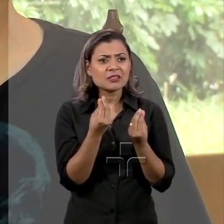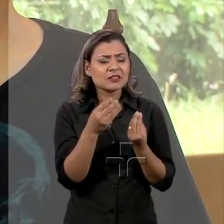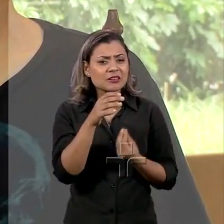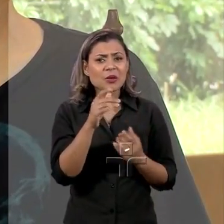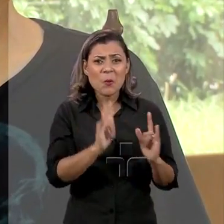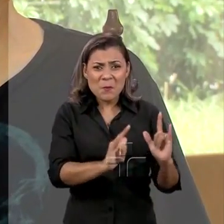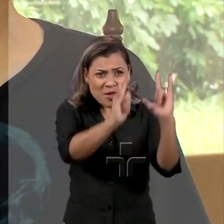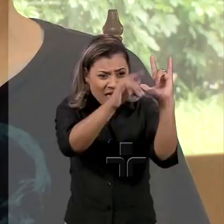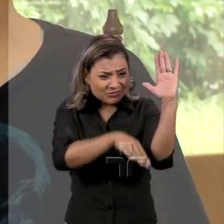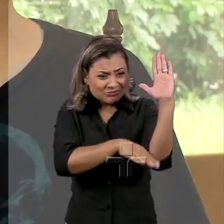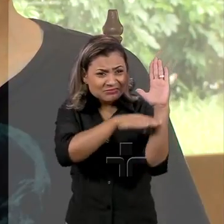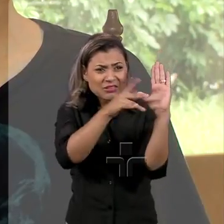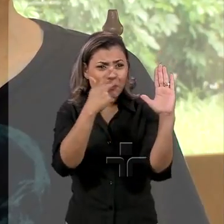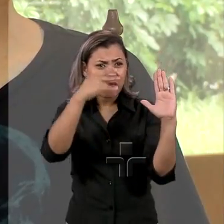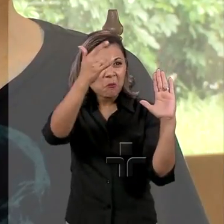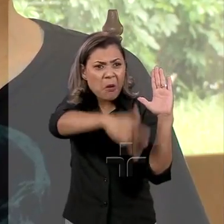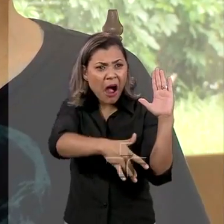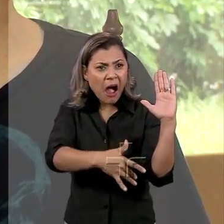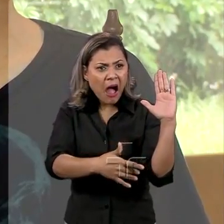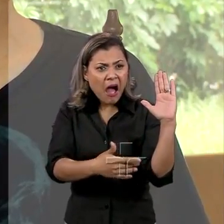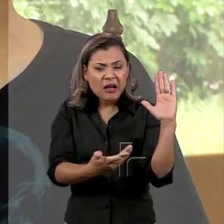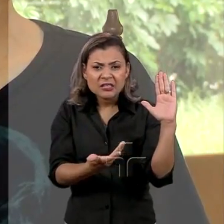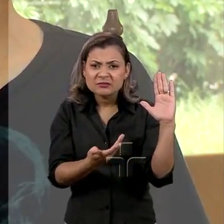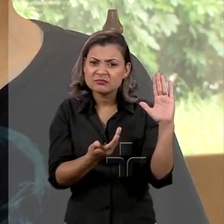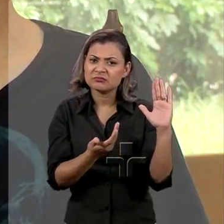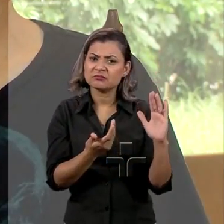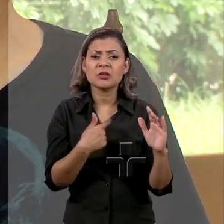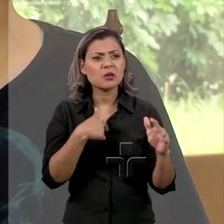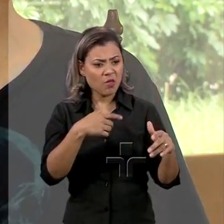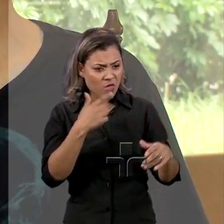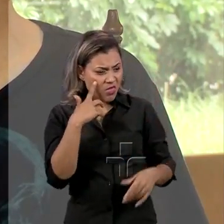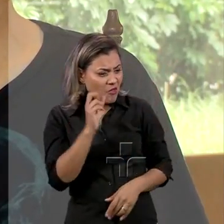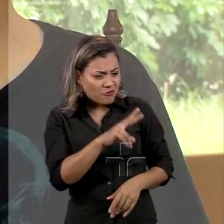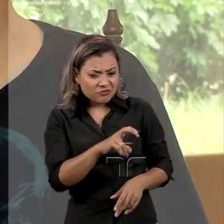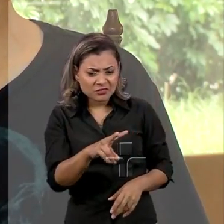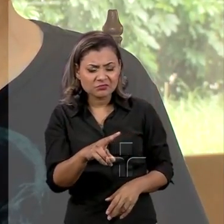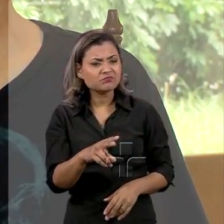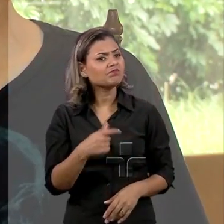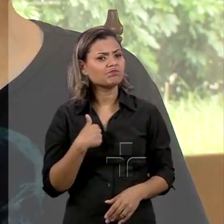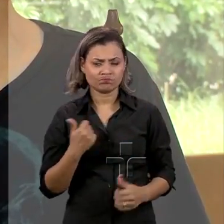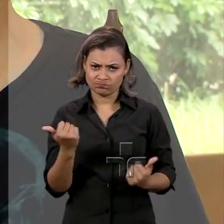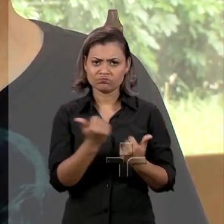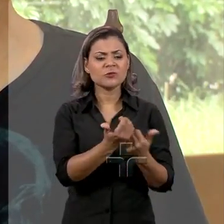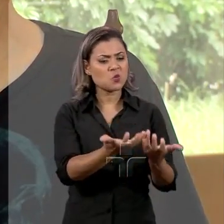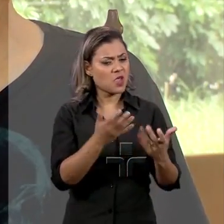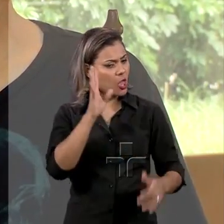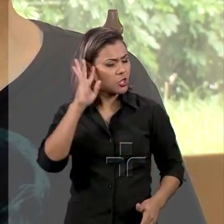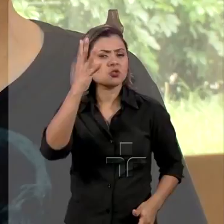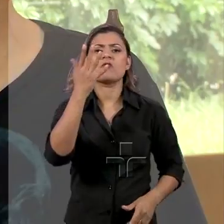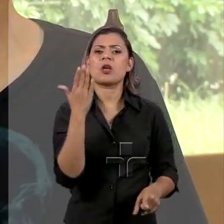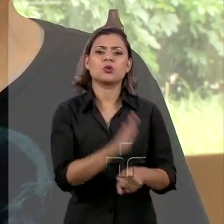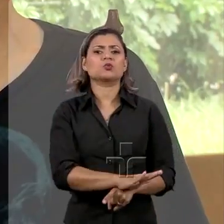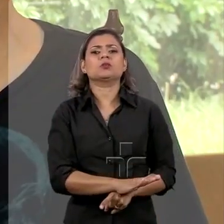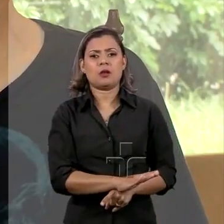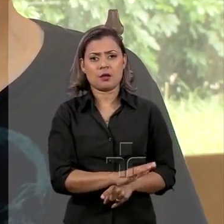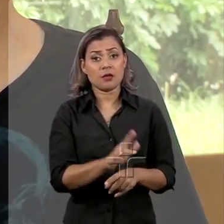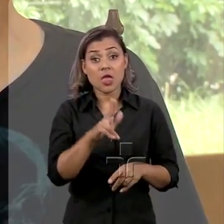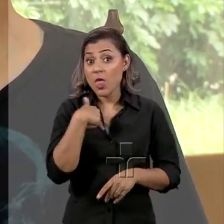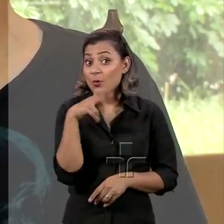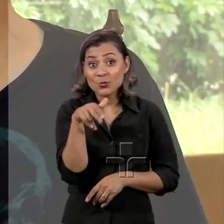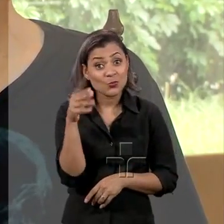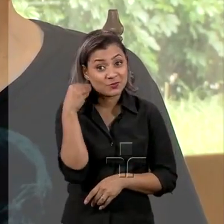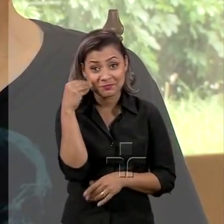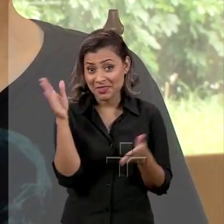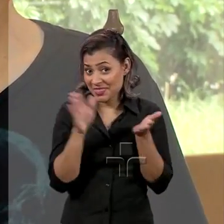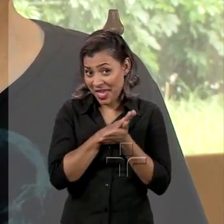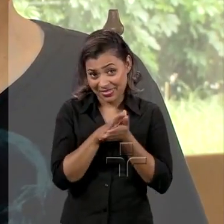que o prédio estava, me motivou a buscar alguma coisa melhor, uma solução melhor. E eu nunca tinha sido